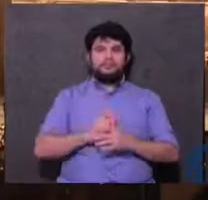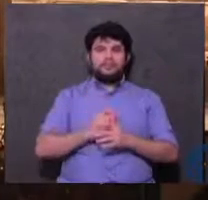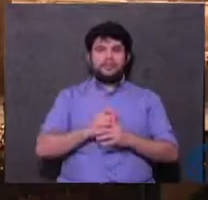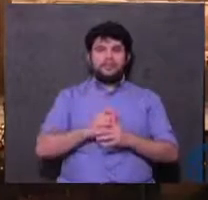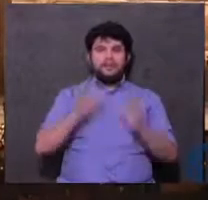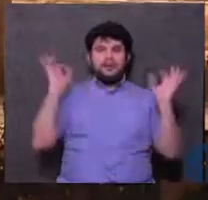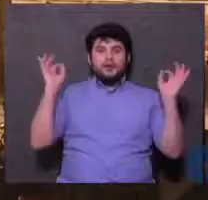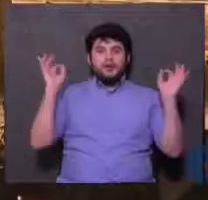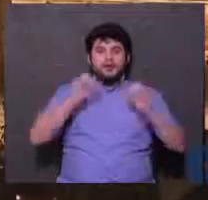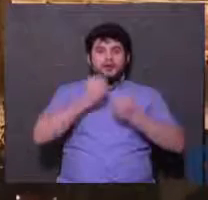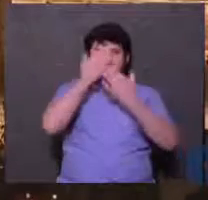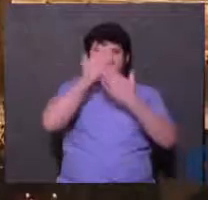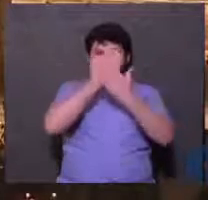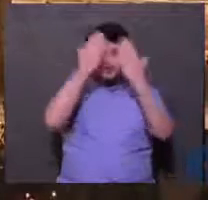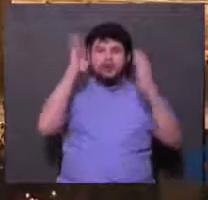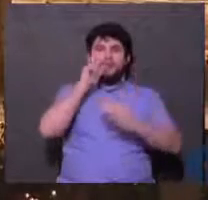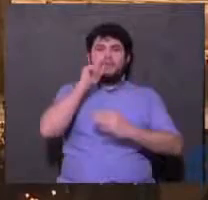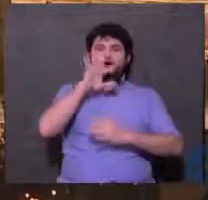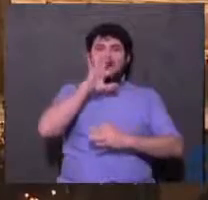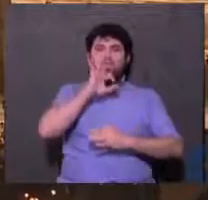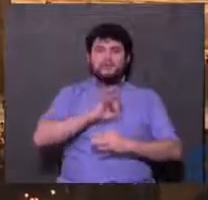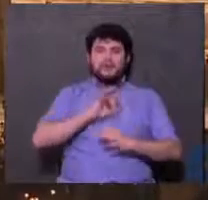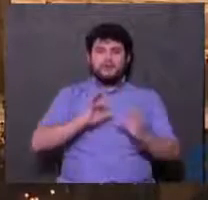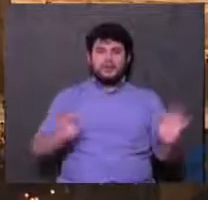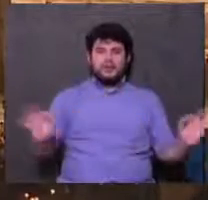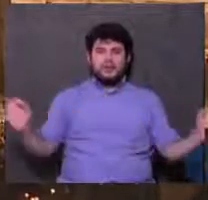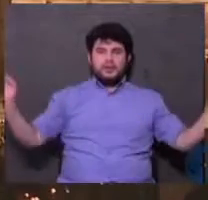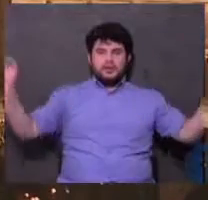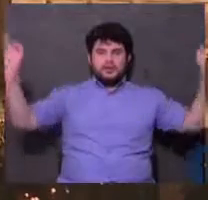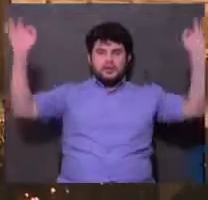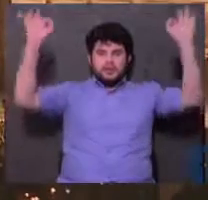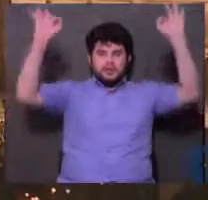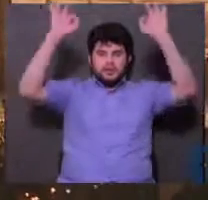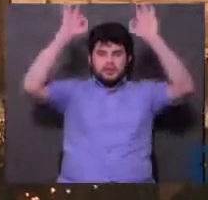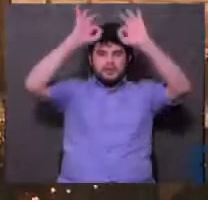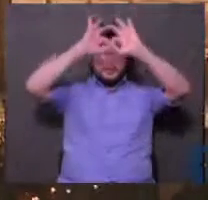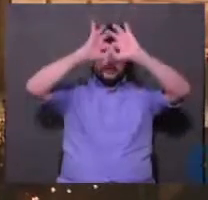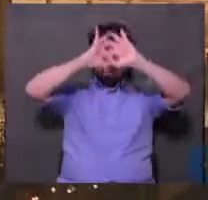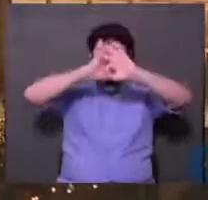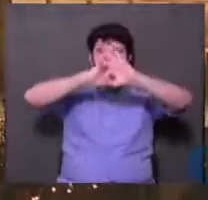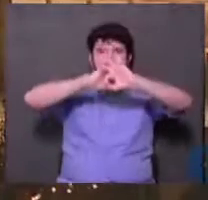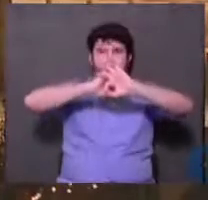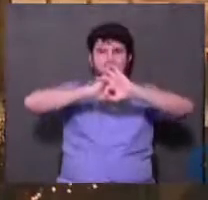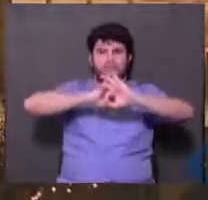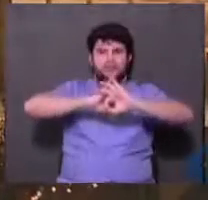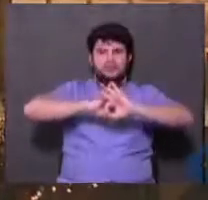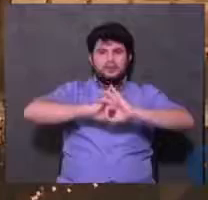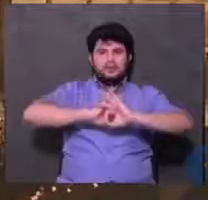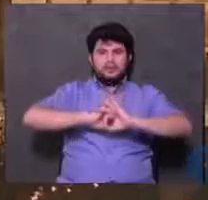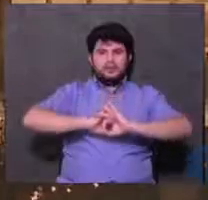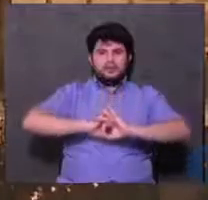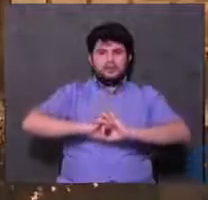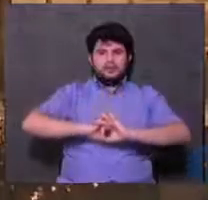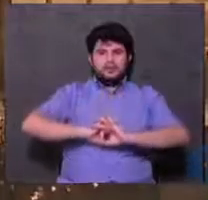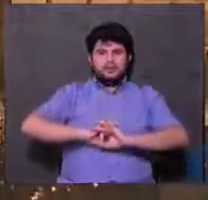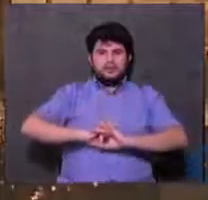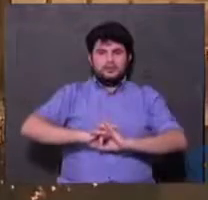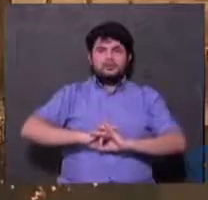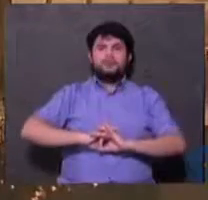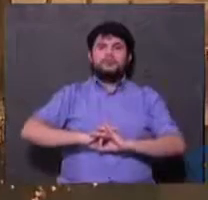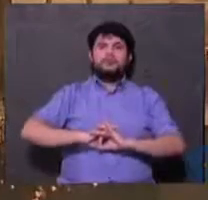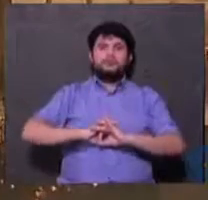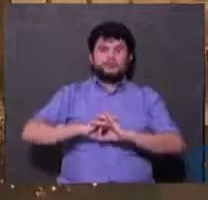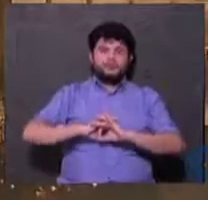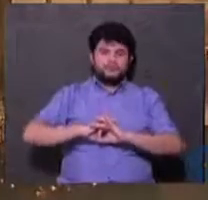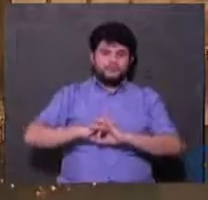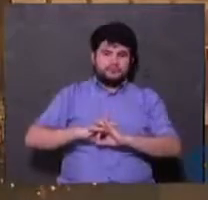Gloria Patri et Filio et Spiritui Sancto.